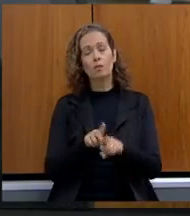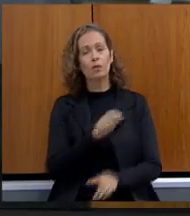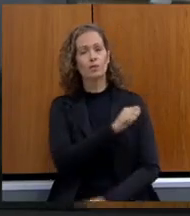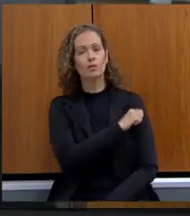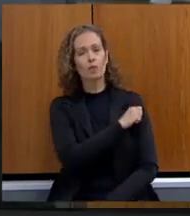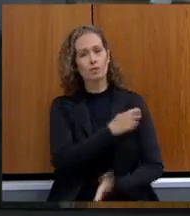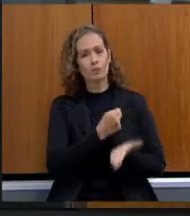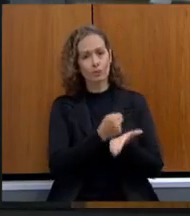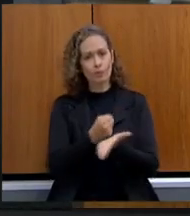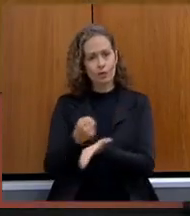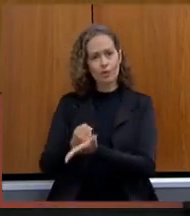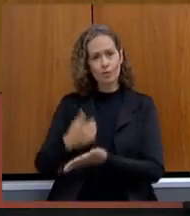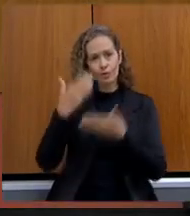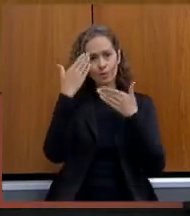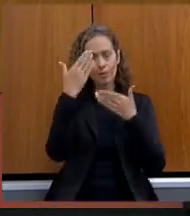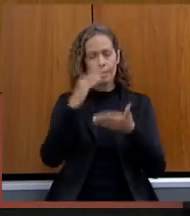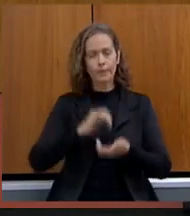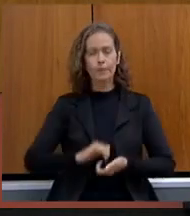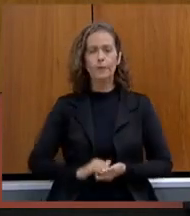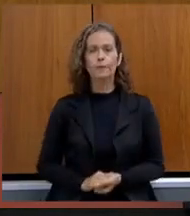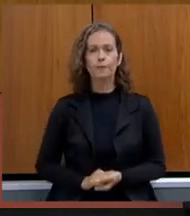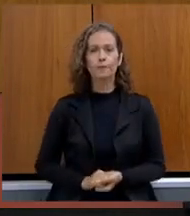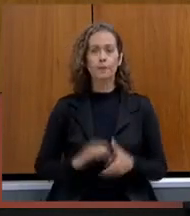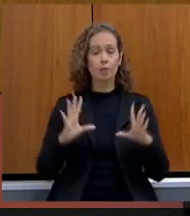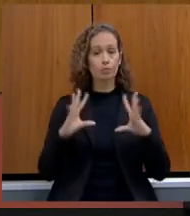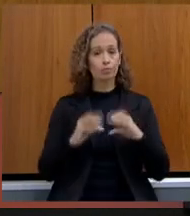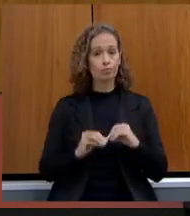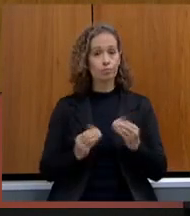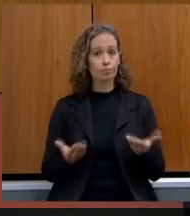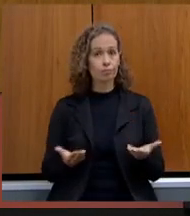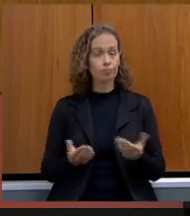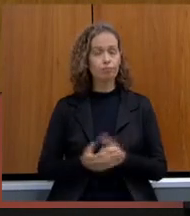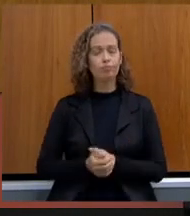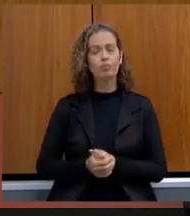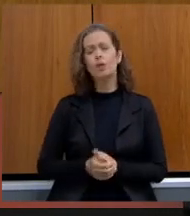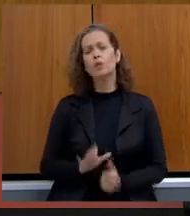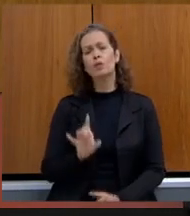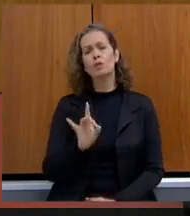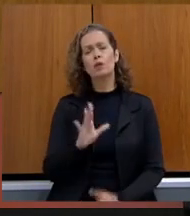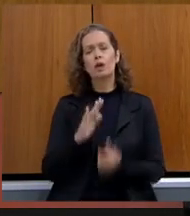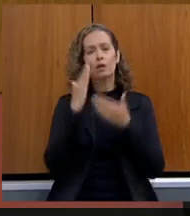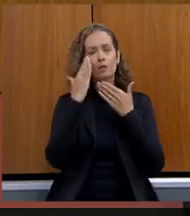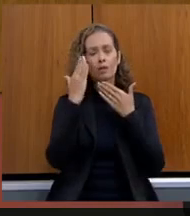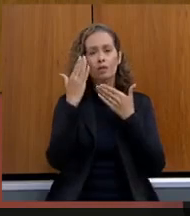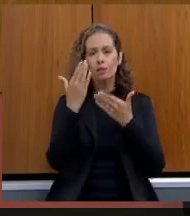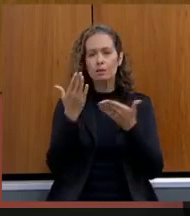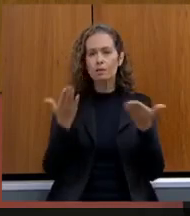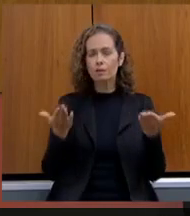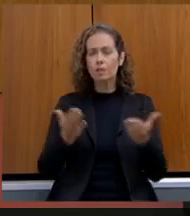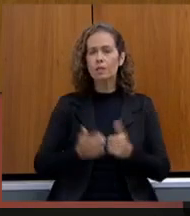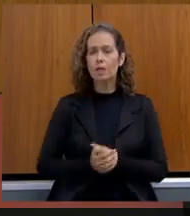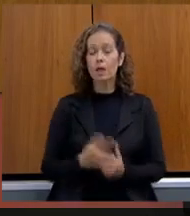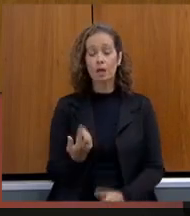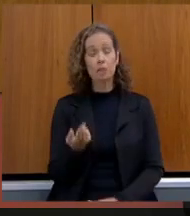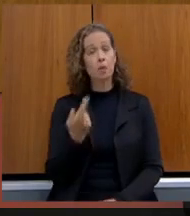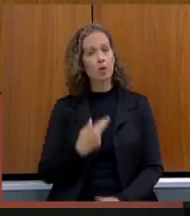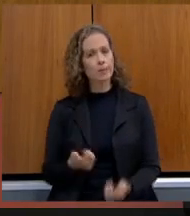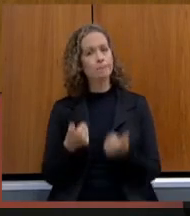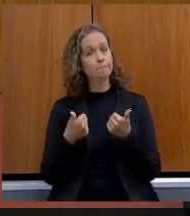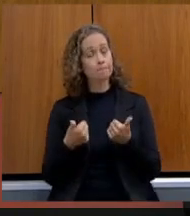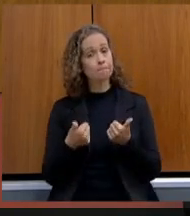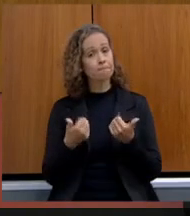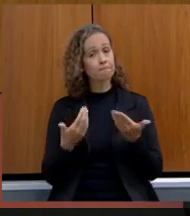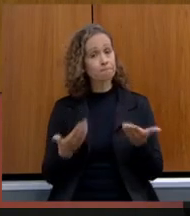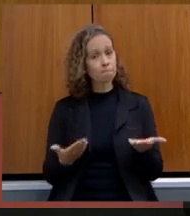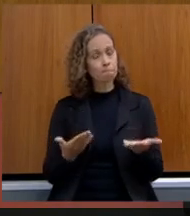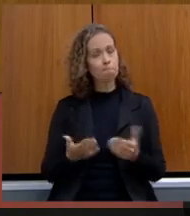Estudantes Obrigada considerações deputada só mesmo agradecer Fui contemplado com as respostas mas é